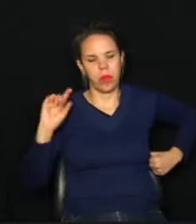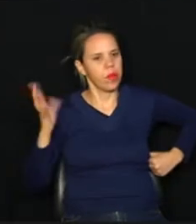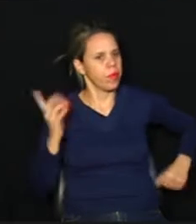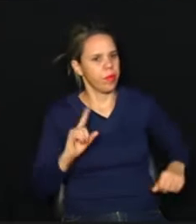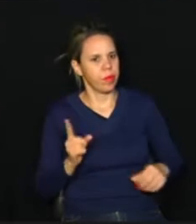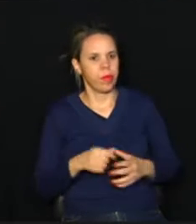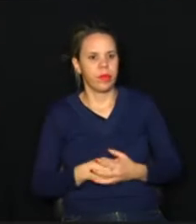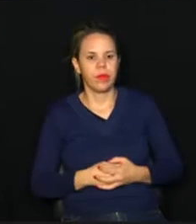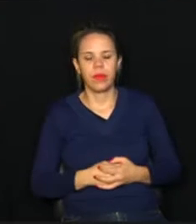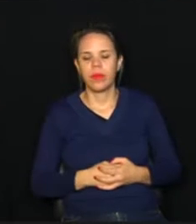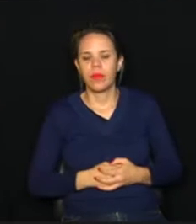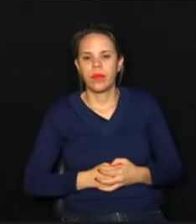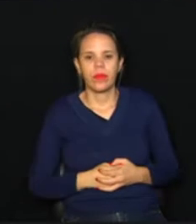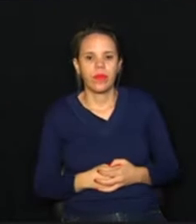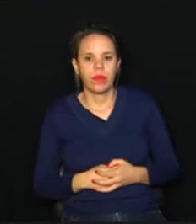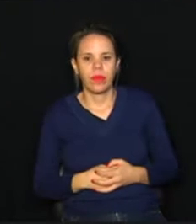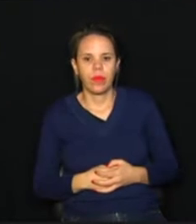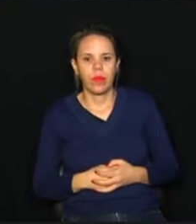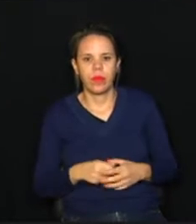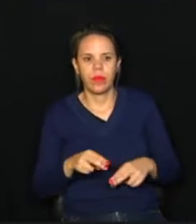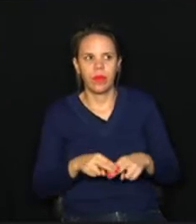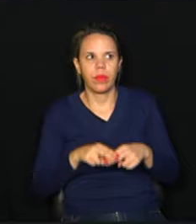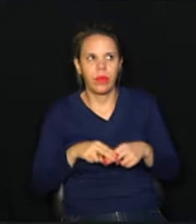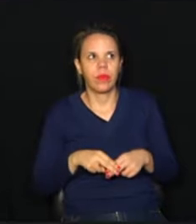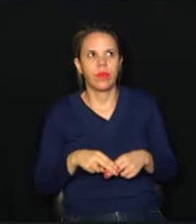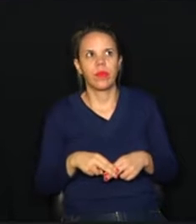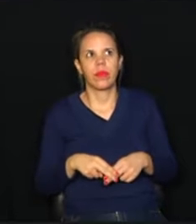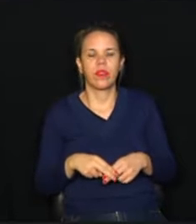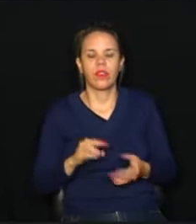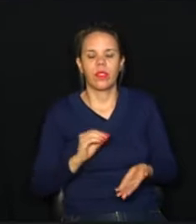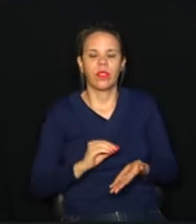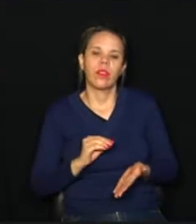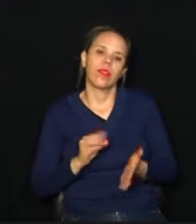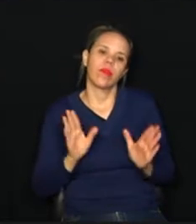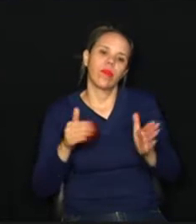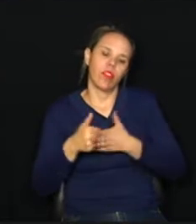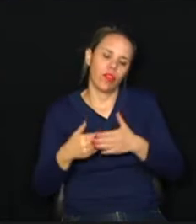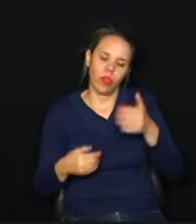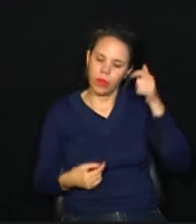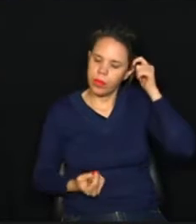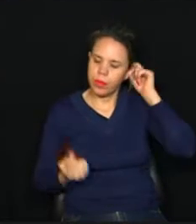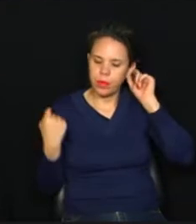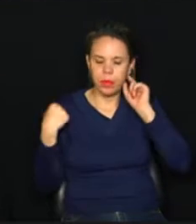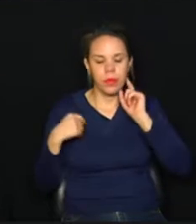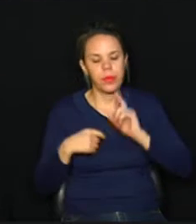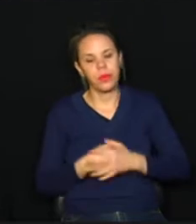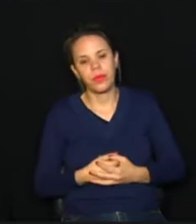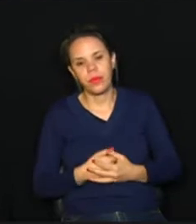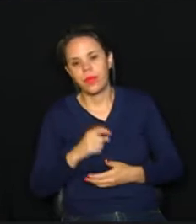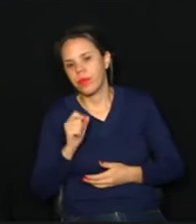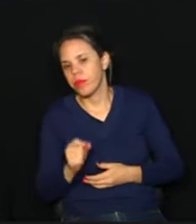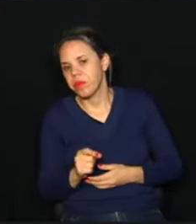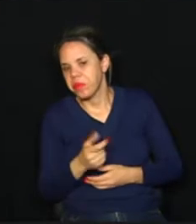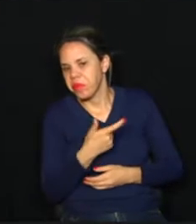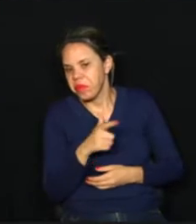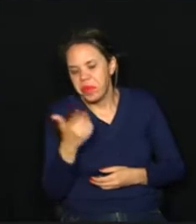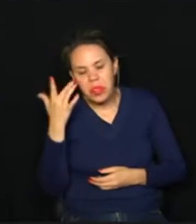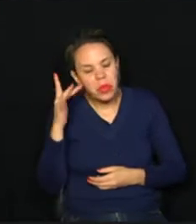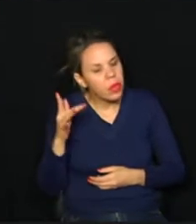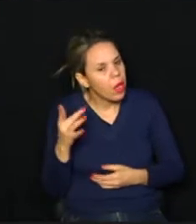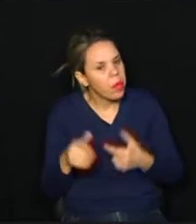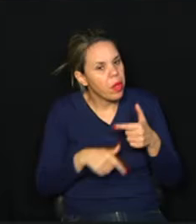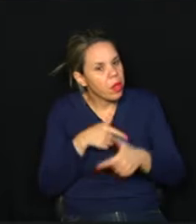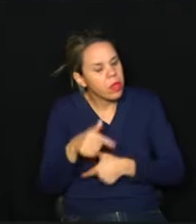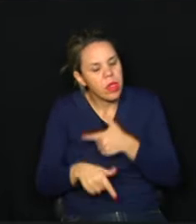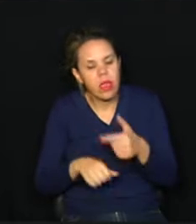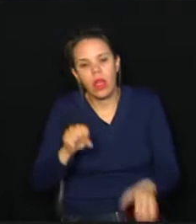aconteceu, em função da extinção. Mas, para quem não tem ideia do trabalho